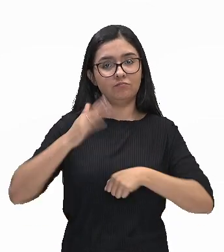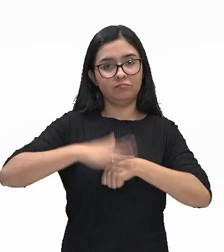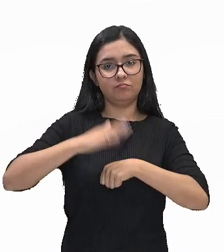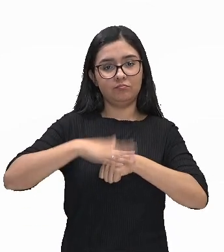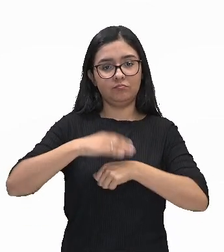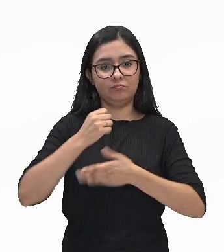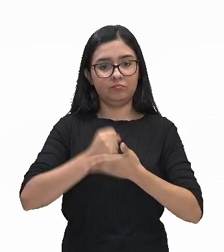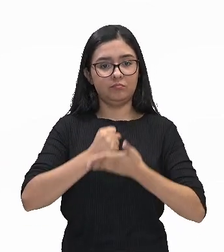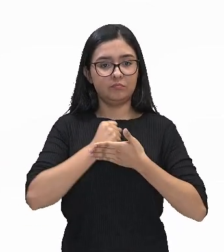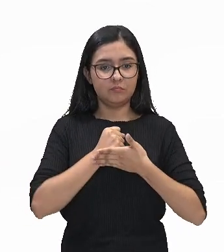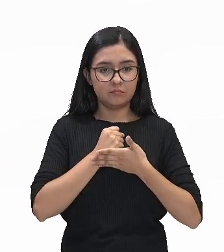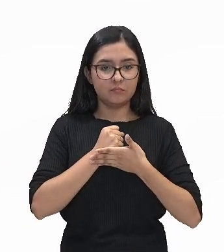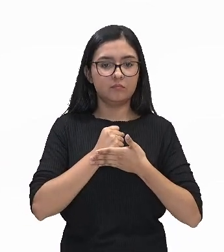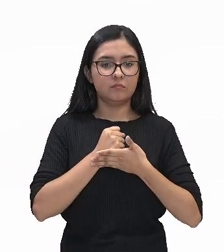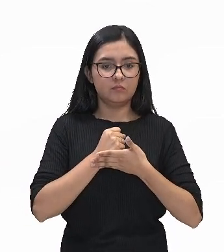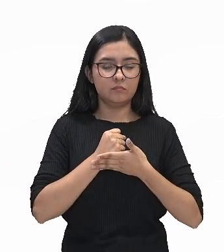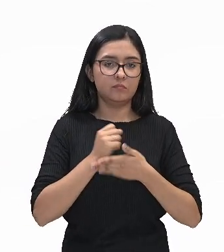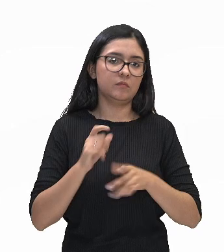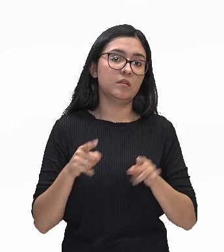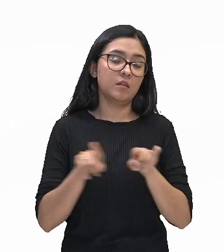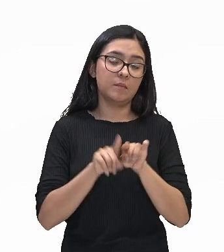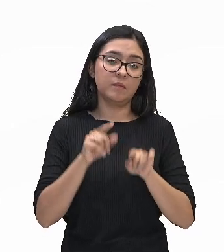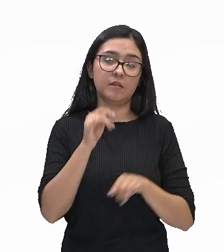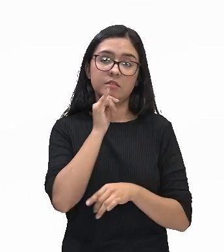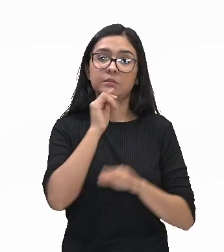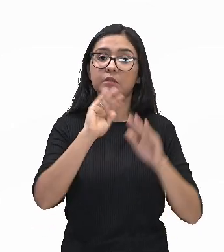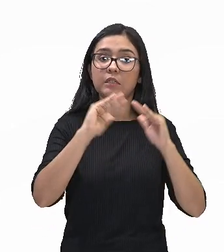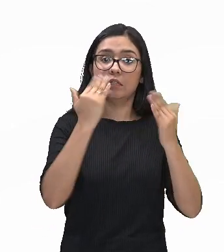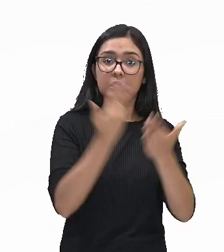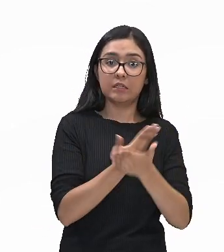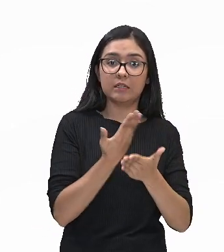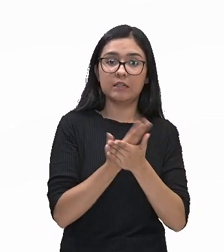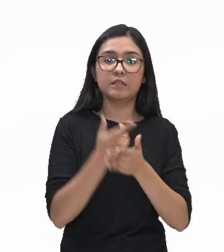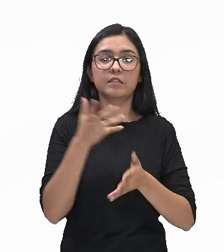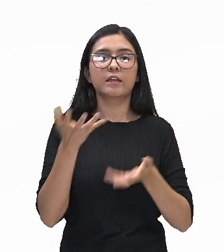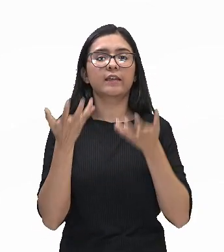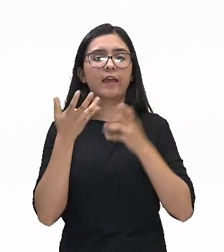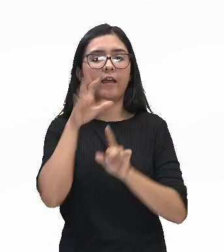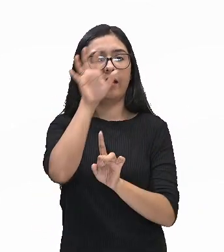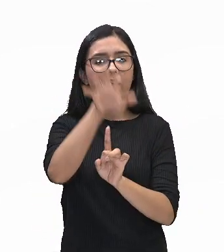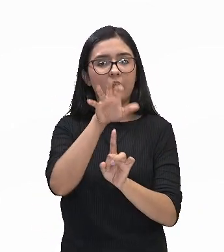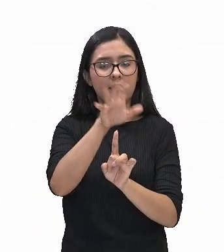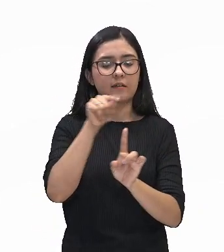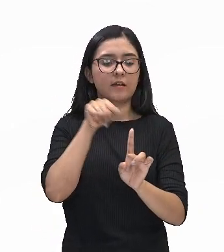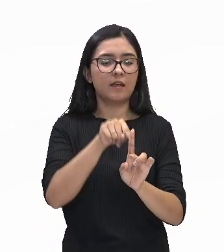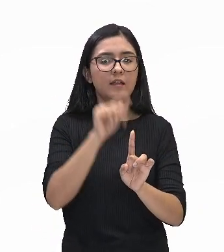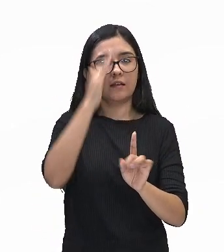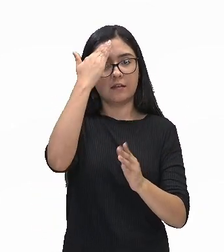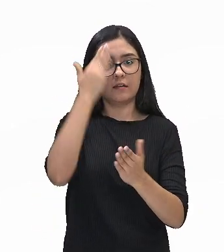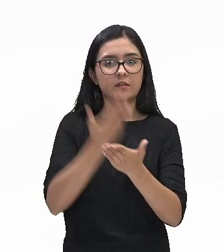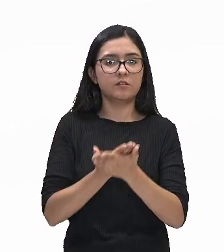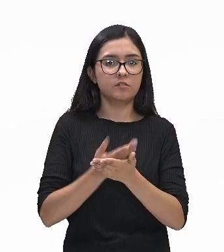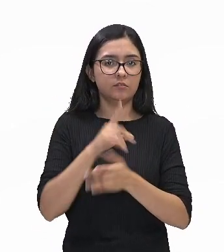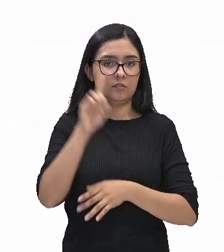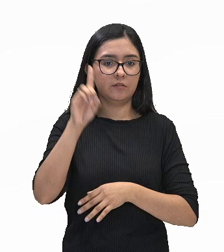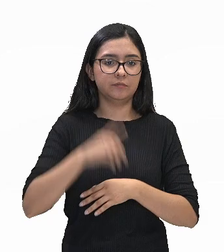nas igrejas, porque quer convencer, né, a pessoa a fazer algo, a acreditar em